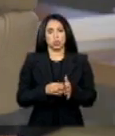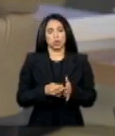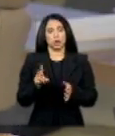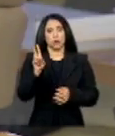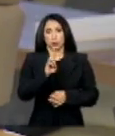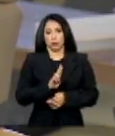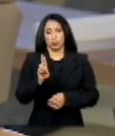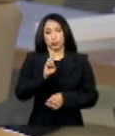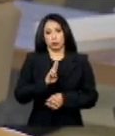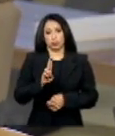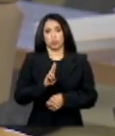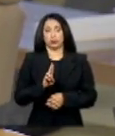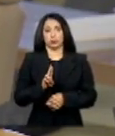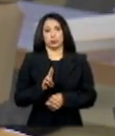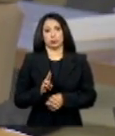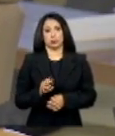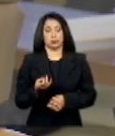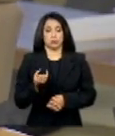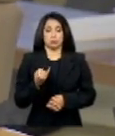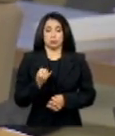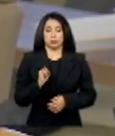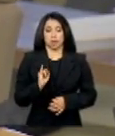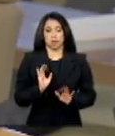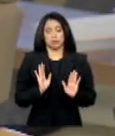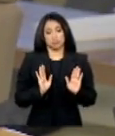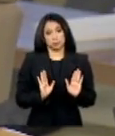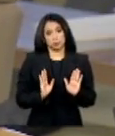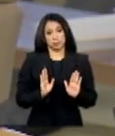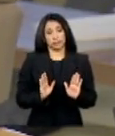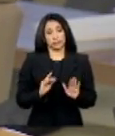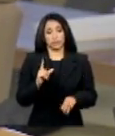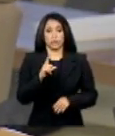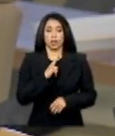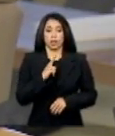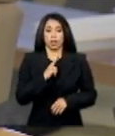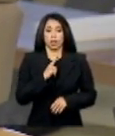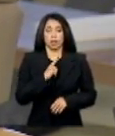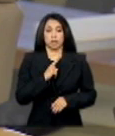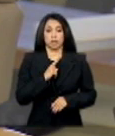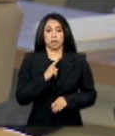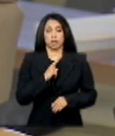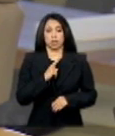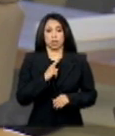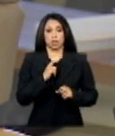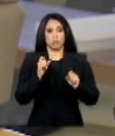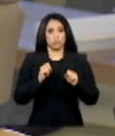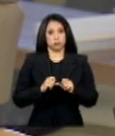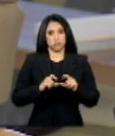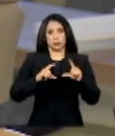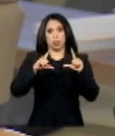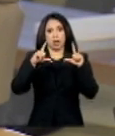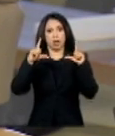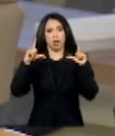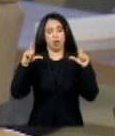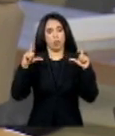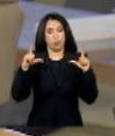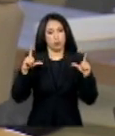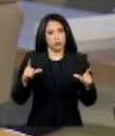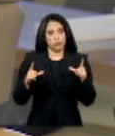rigor obviamente é haveria uma superlativa são em uma hipertrofia